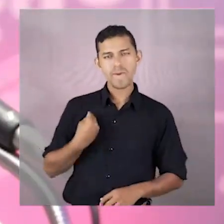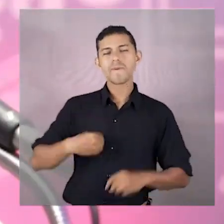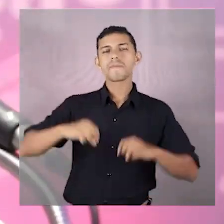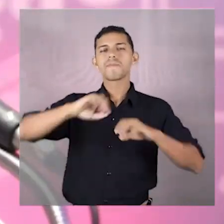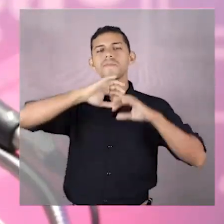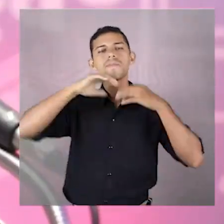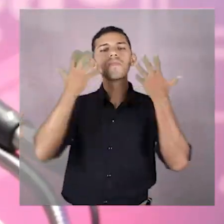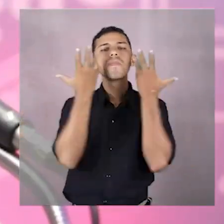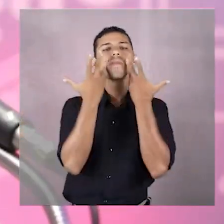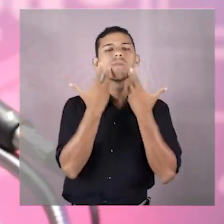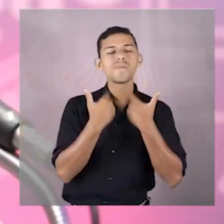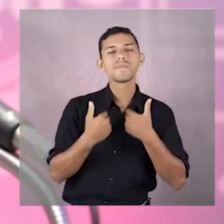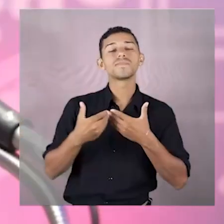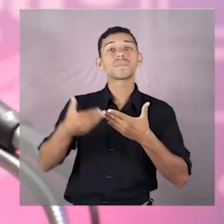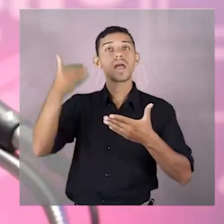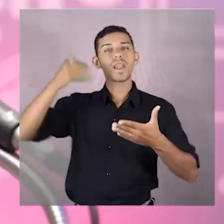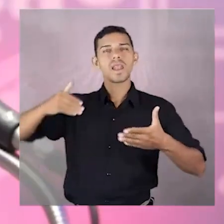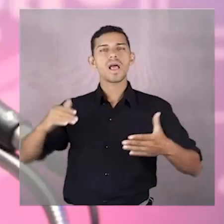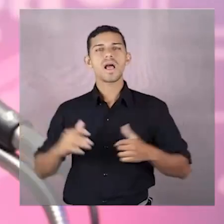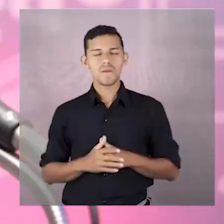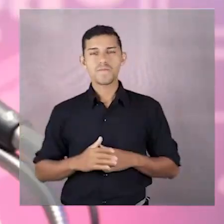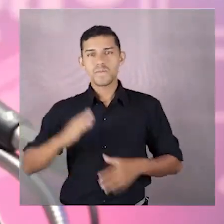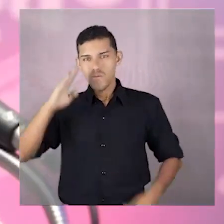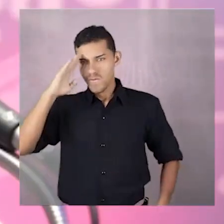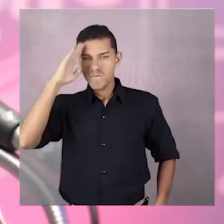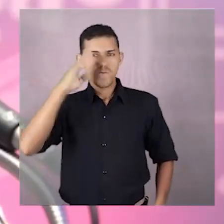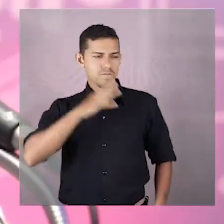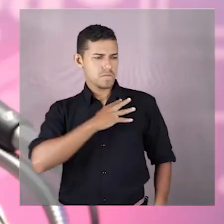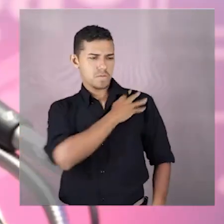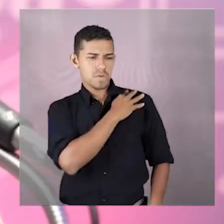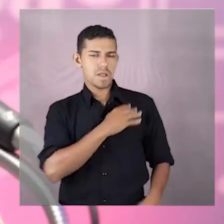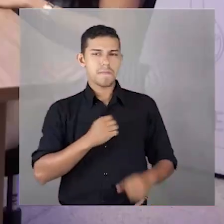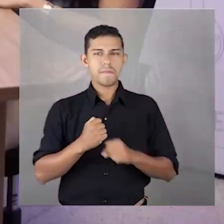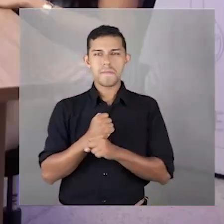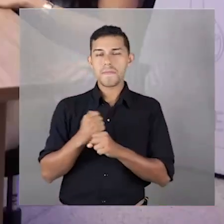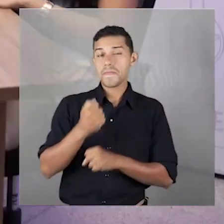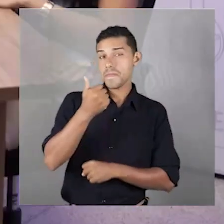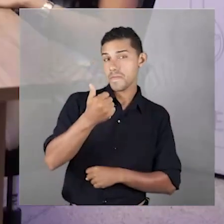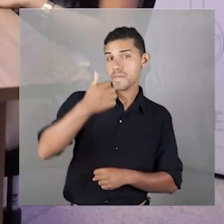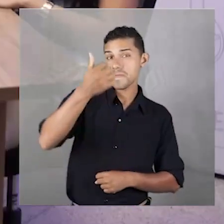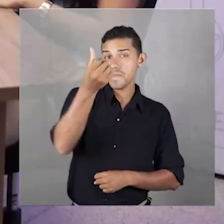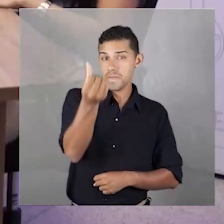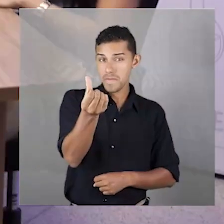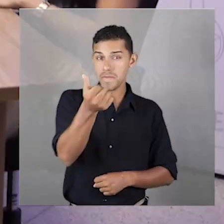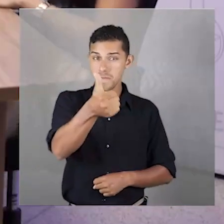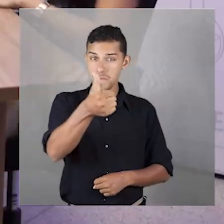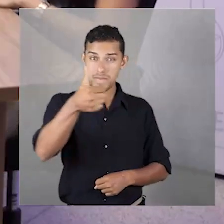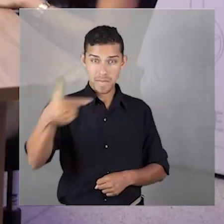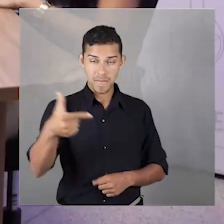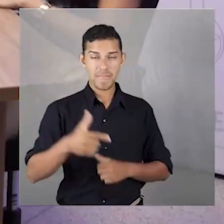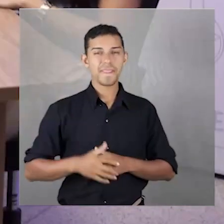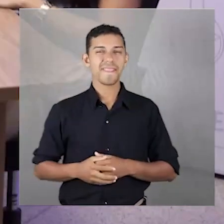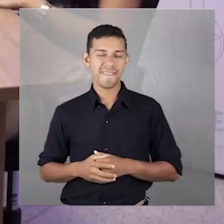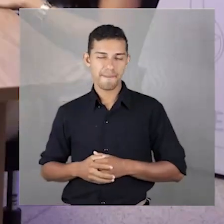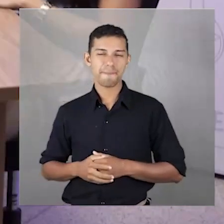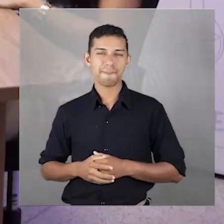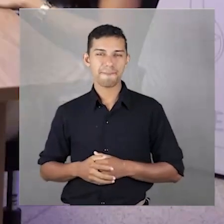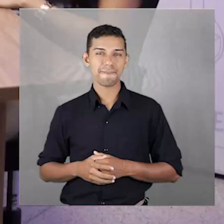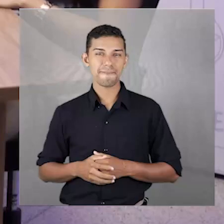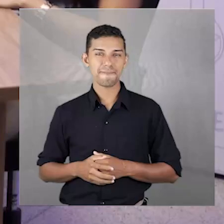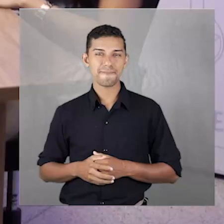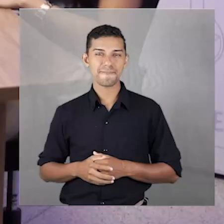Leões desde que eram capitães generais lá em 1612. É isso aí, professor. Carol,